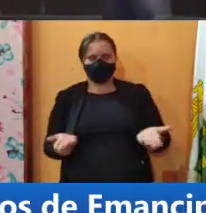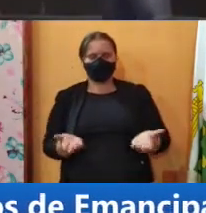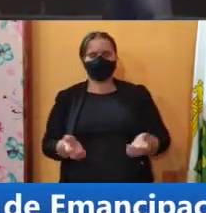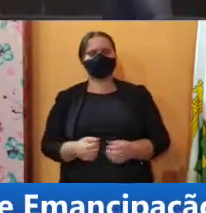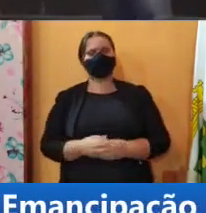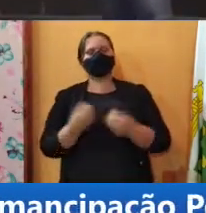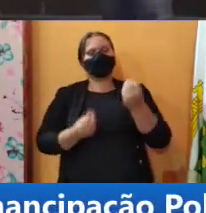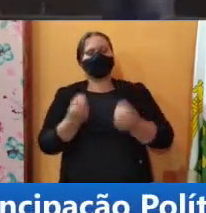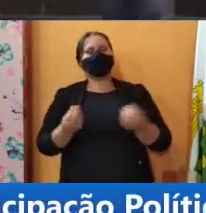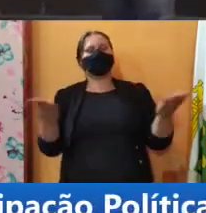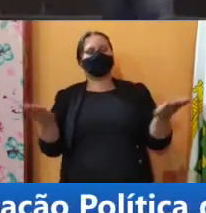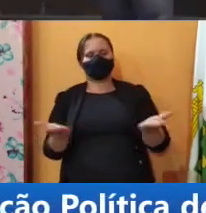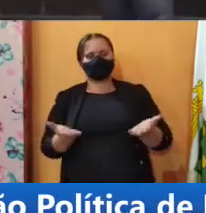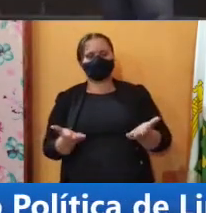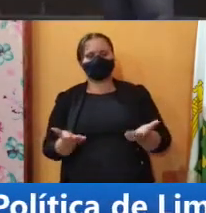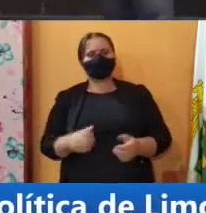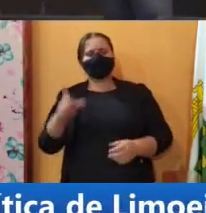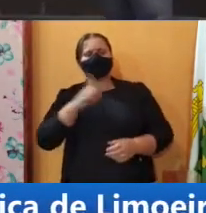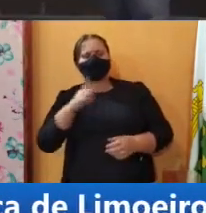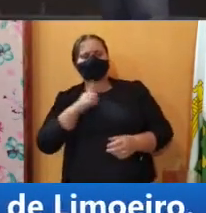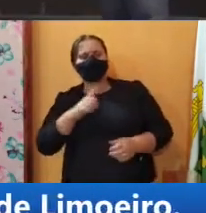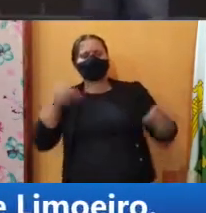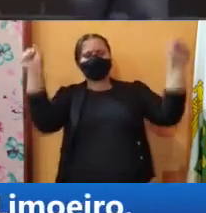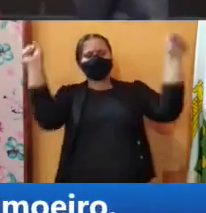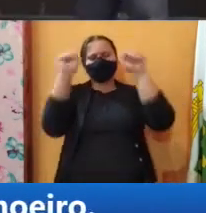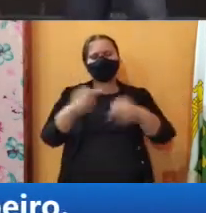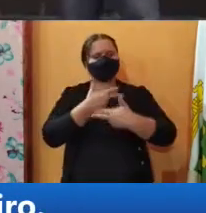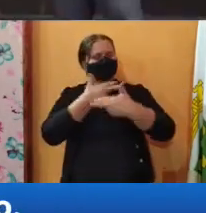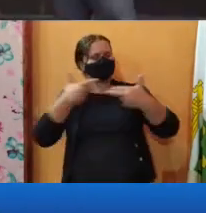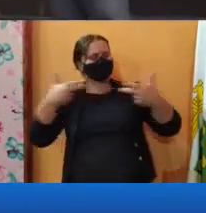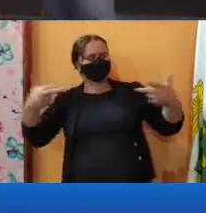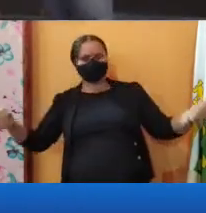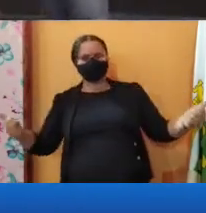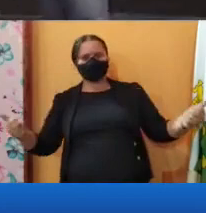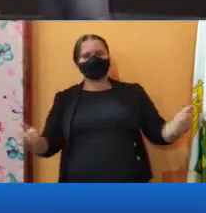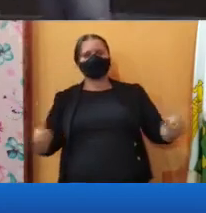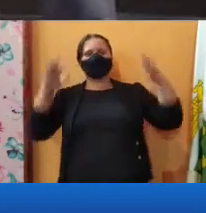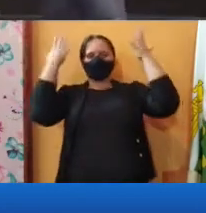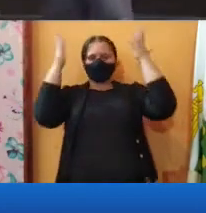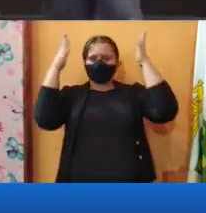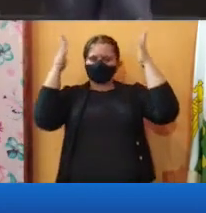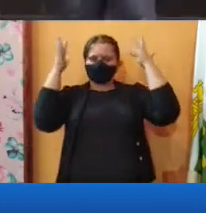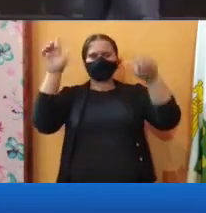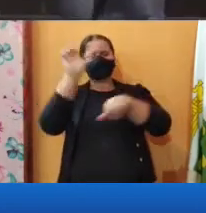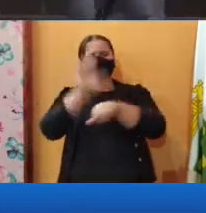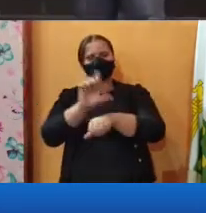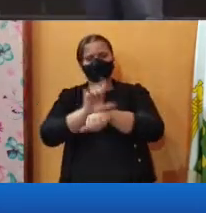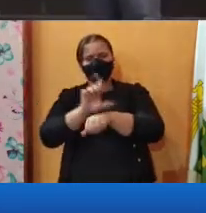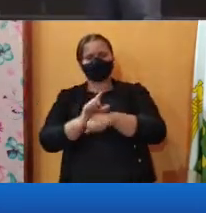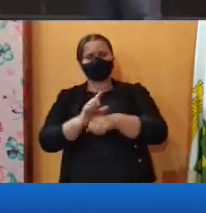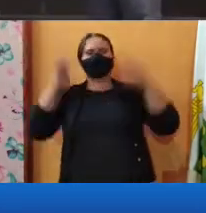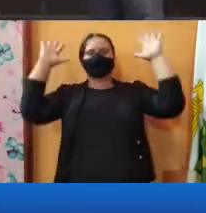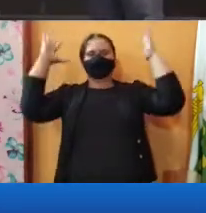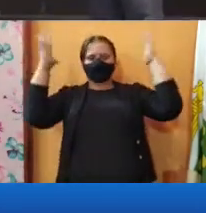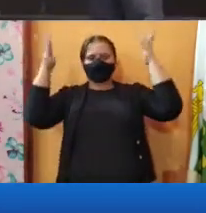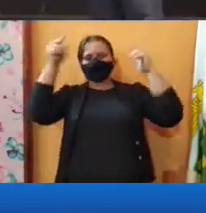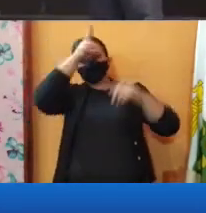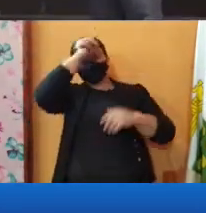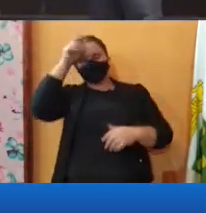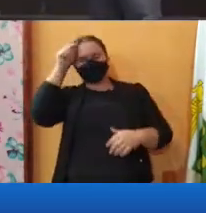aglutina tantos artistas em todos os segmentos. Parabéns, Limoeiro. Parabéns, meu prefeito Orlando